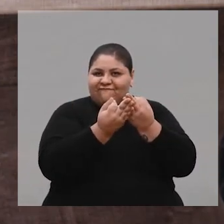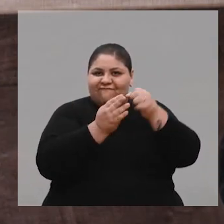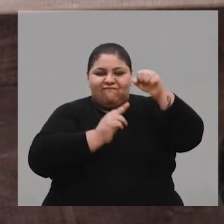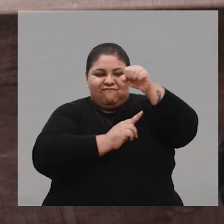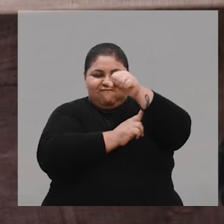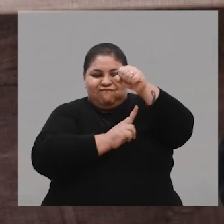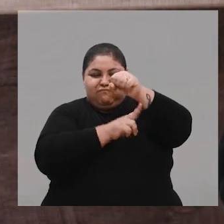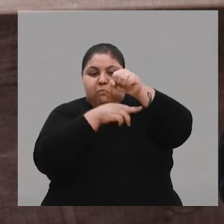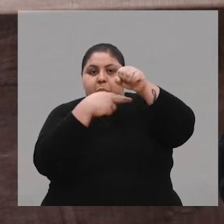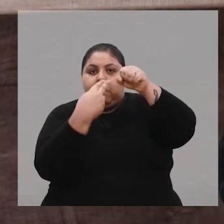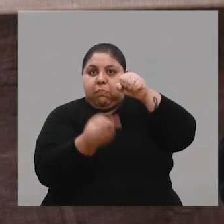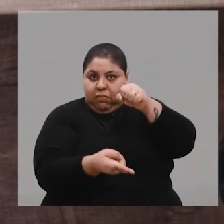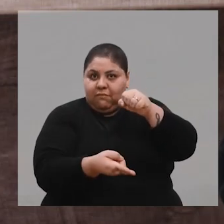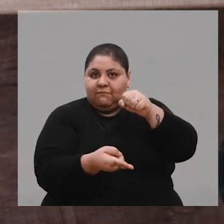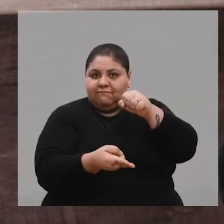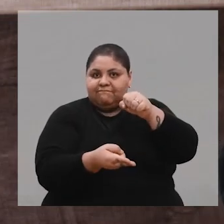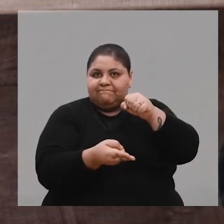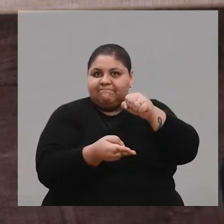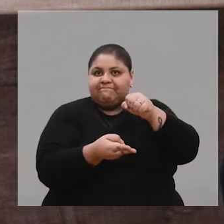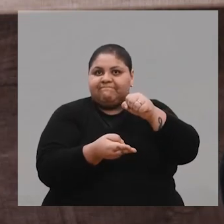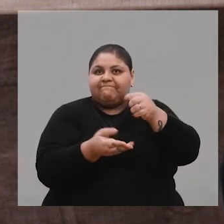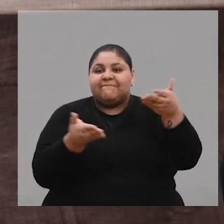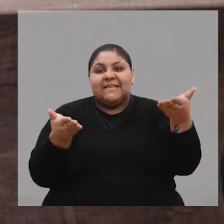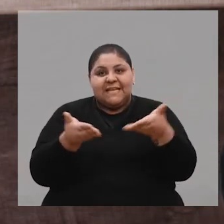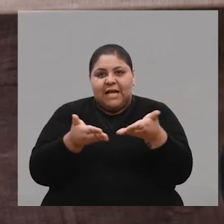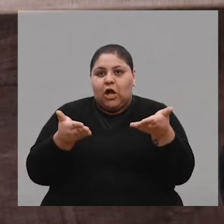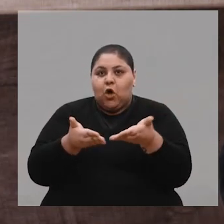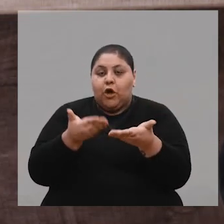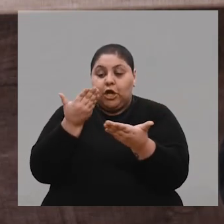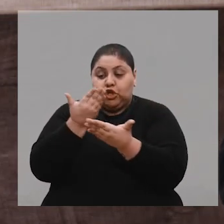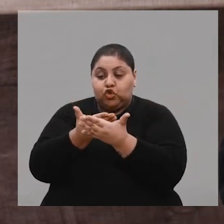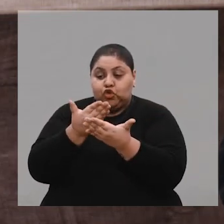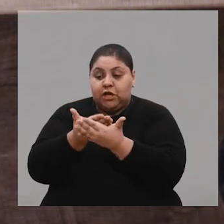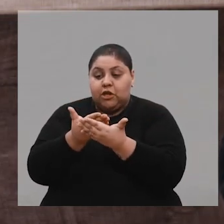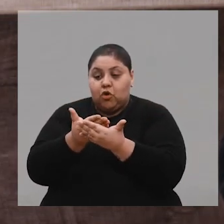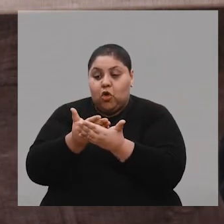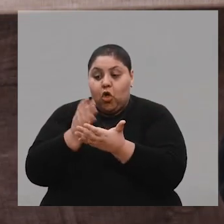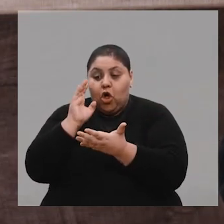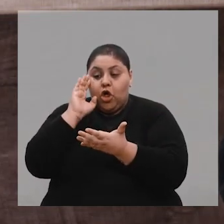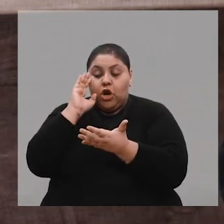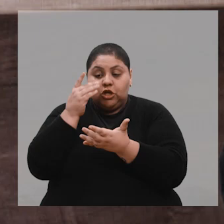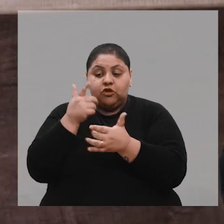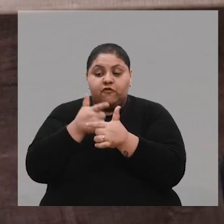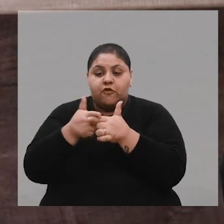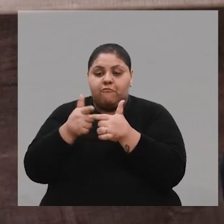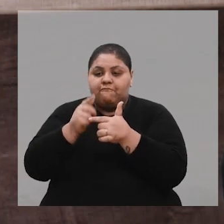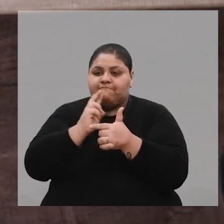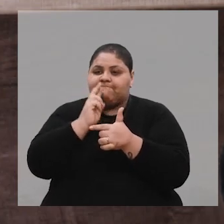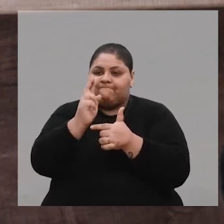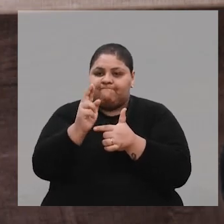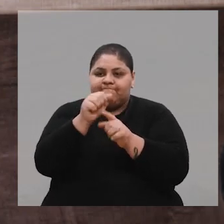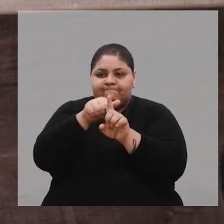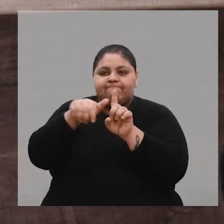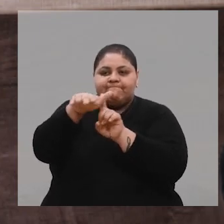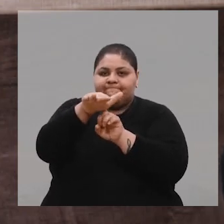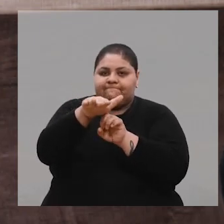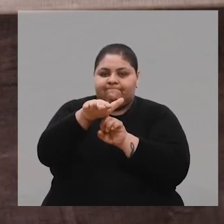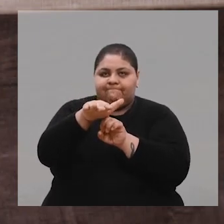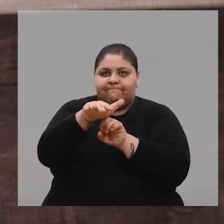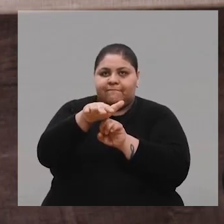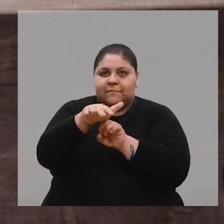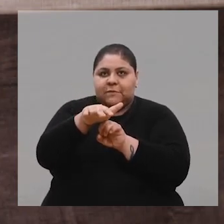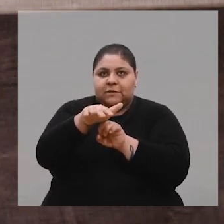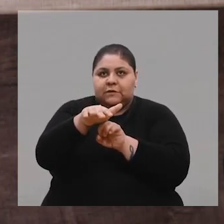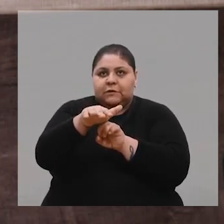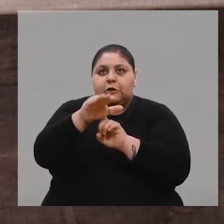situação desta última enchente e nós estamos trabalhando para ver a resolução de dar uma resposta para aquela sociedade. Então,